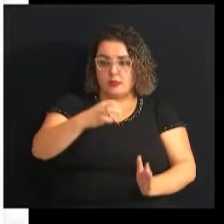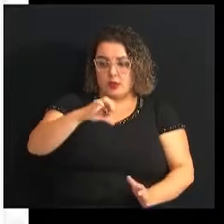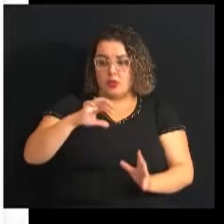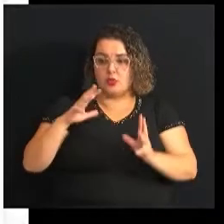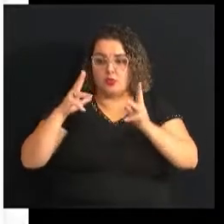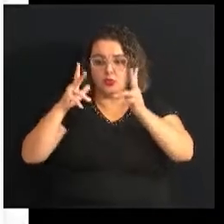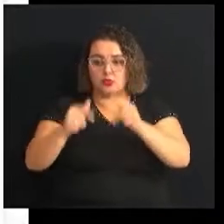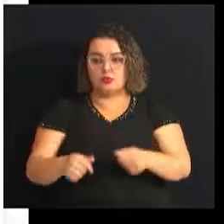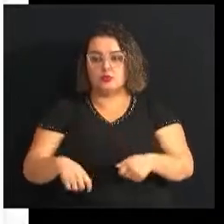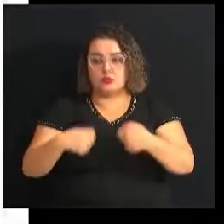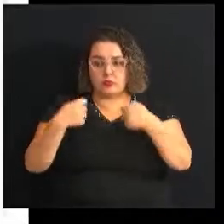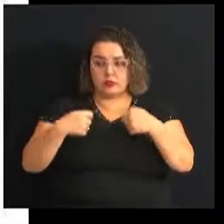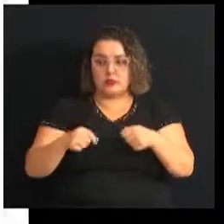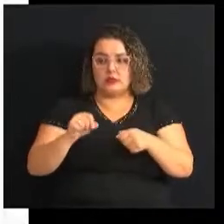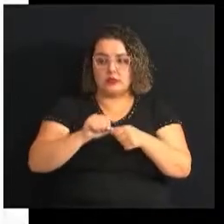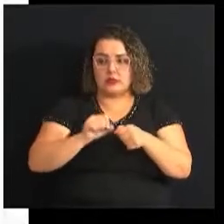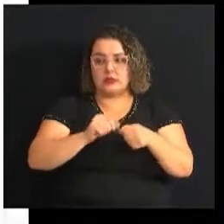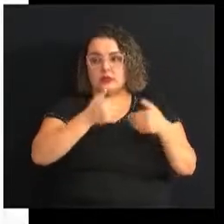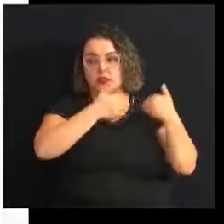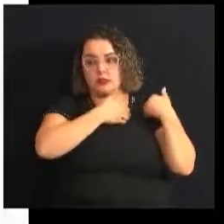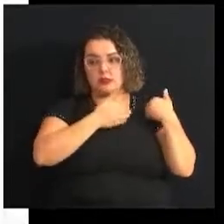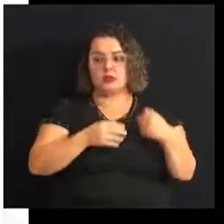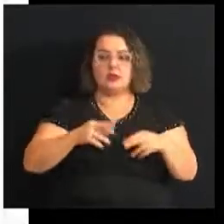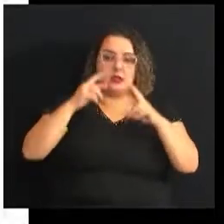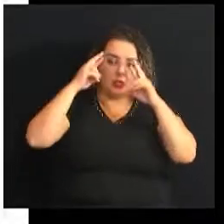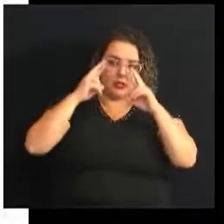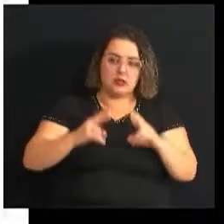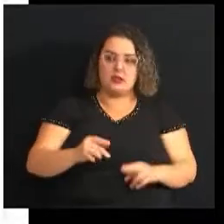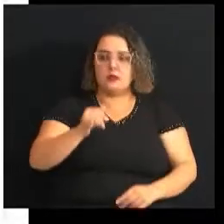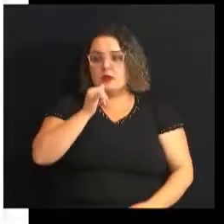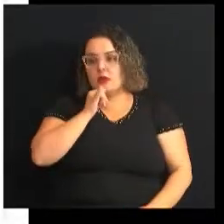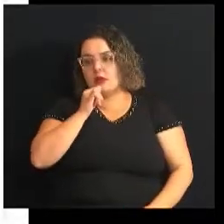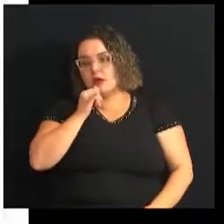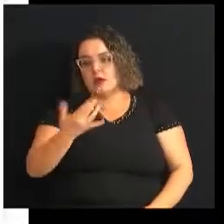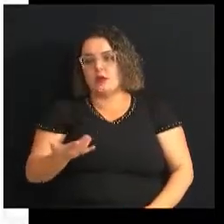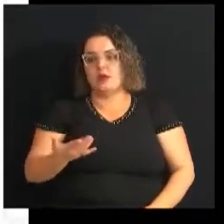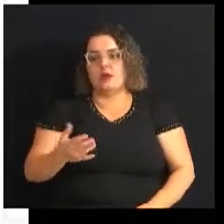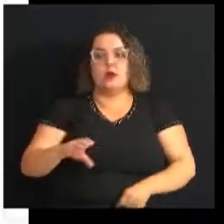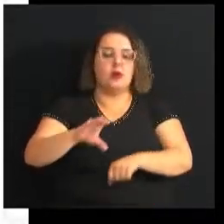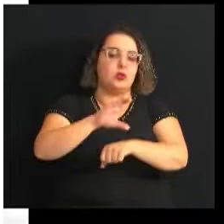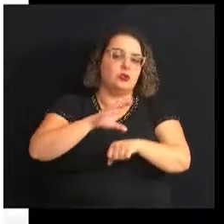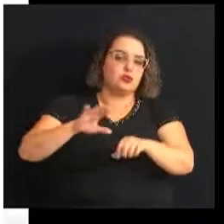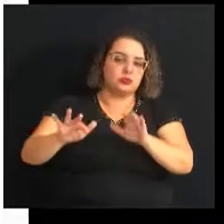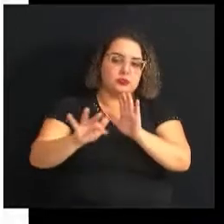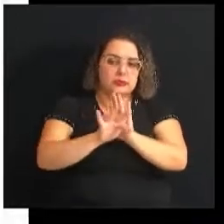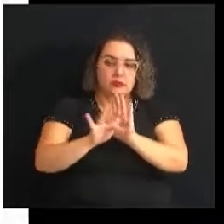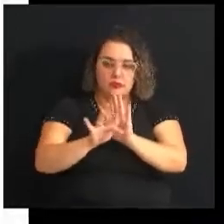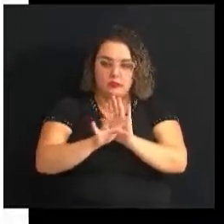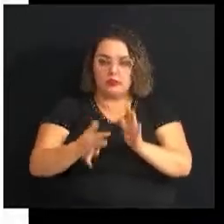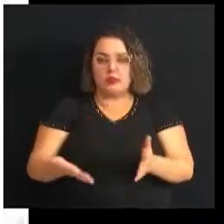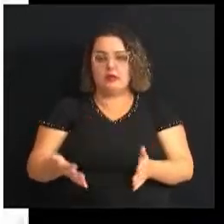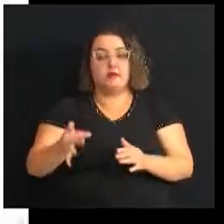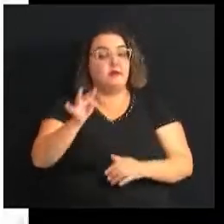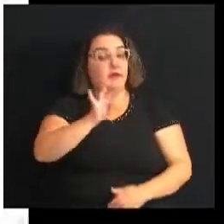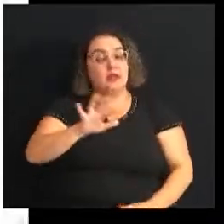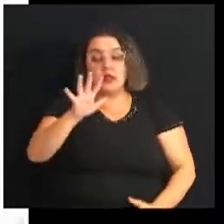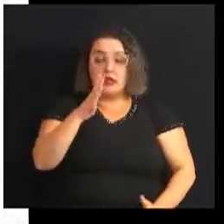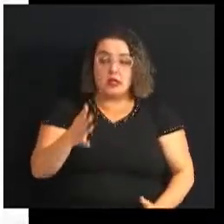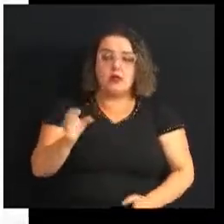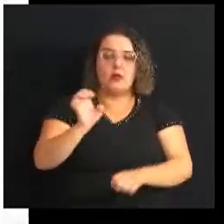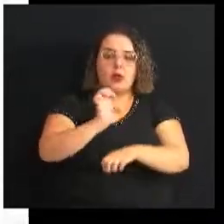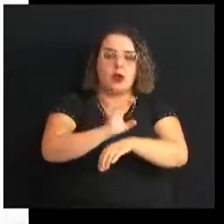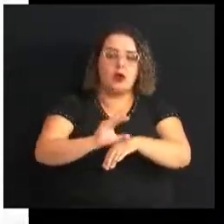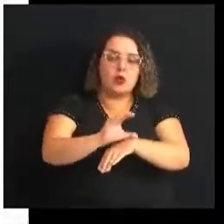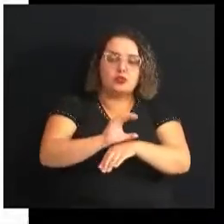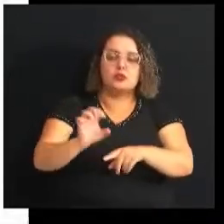município deve fazer, que ele tem que respeitar, por exemplo, a Constituição Federal, a Constituição Estadual, para